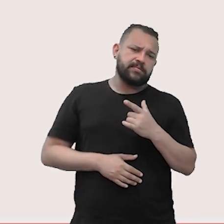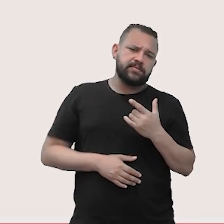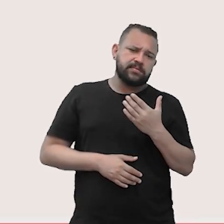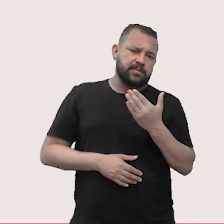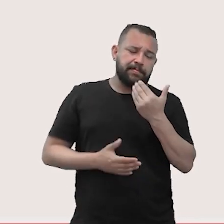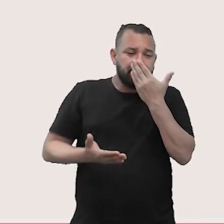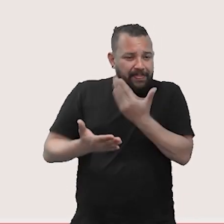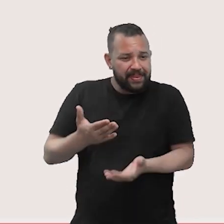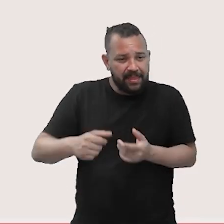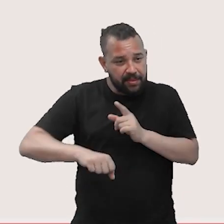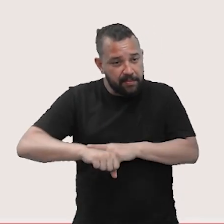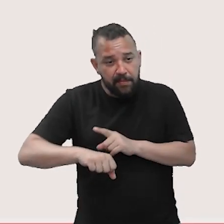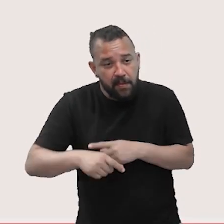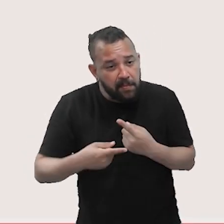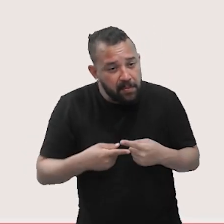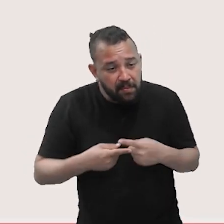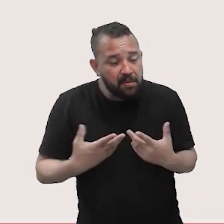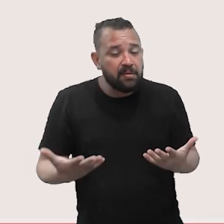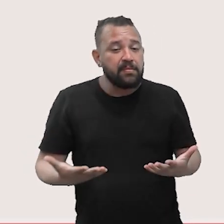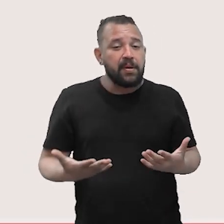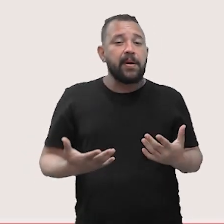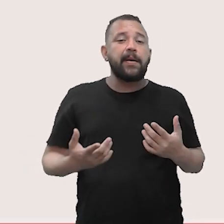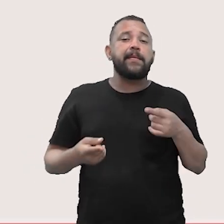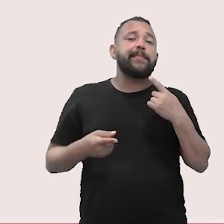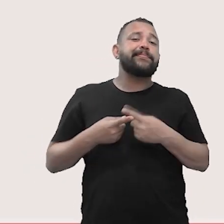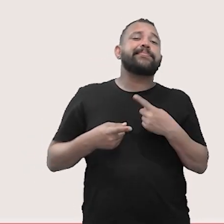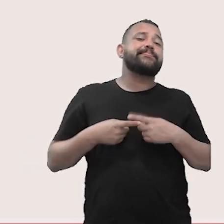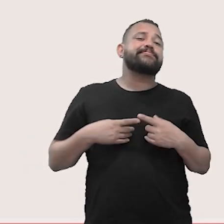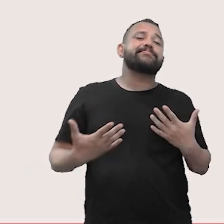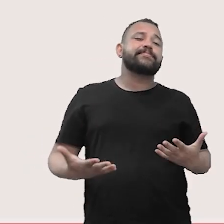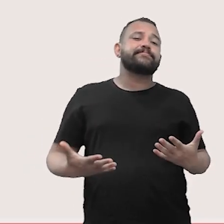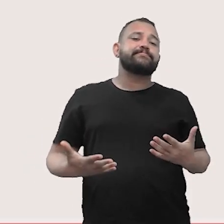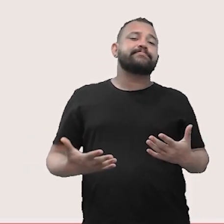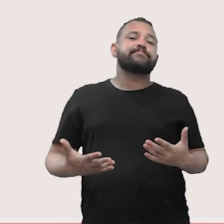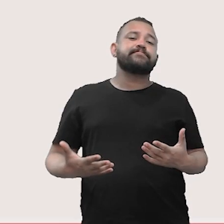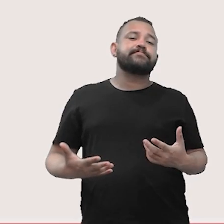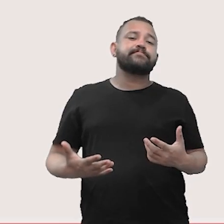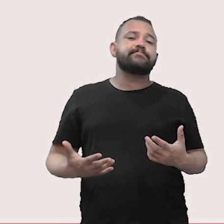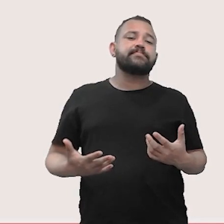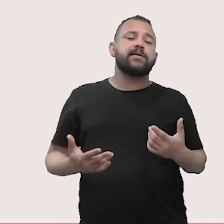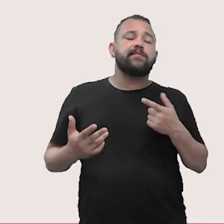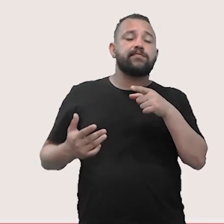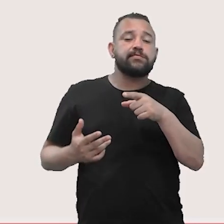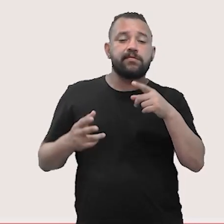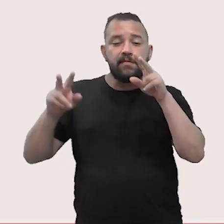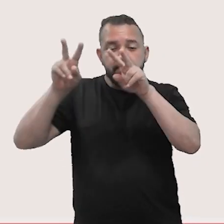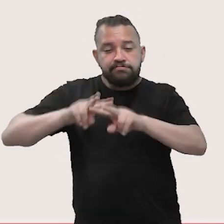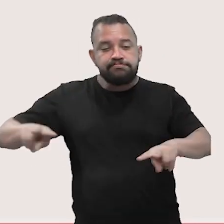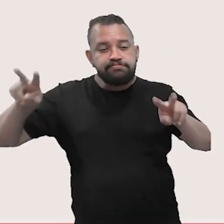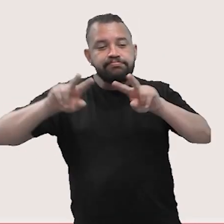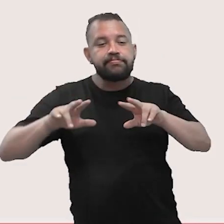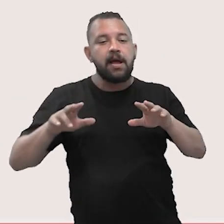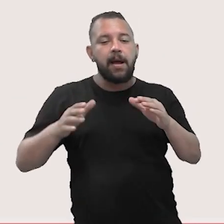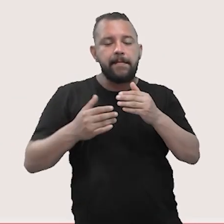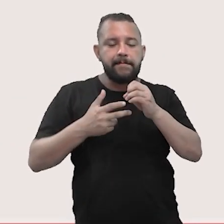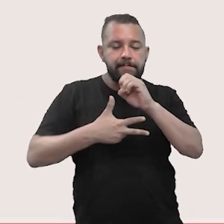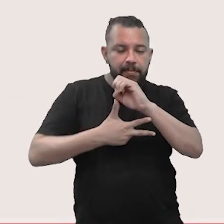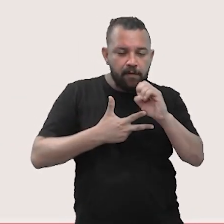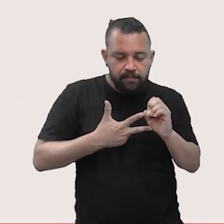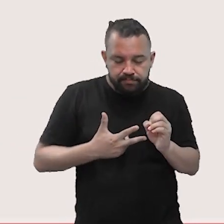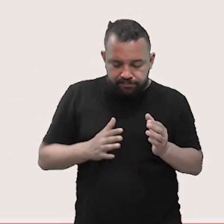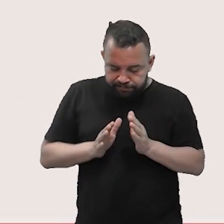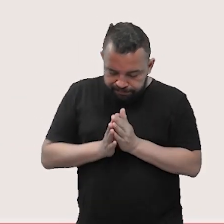Por quê? Primeiramente, você vai observar a prova como um todo, receber o caderno de prova, confere para ver